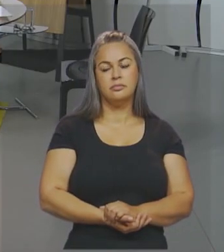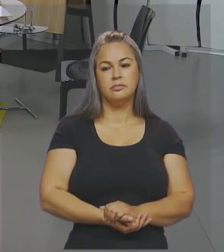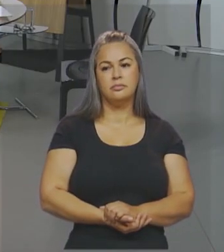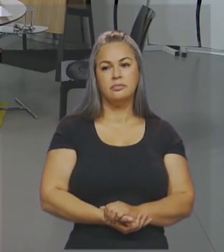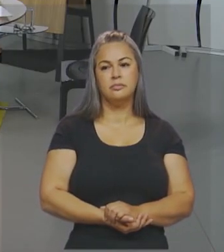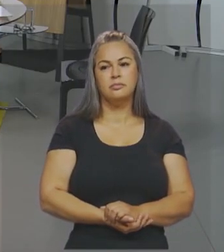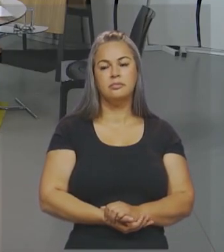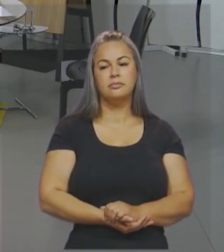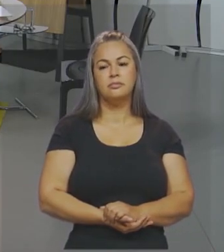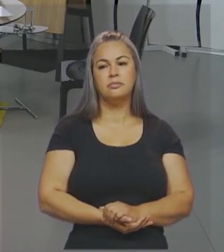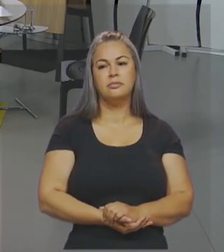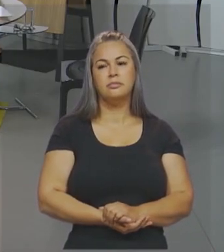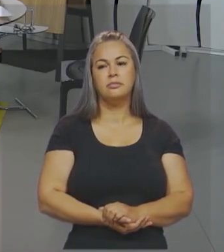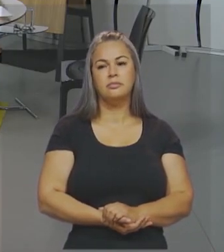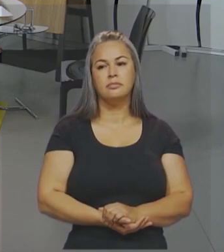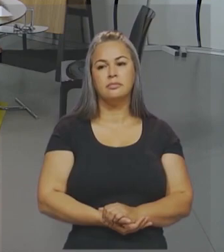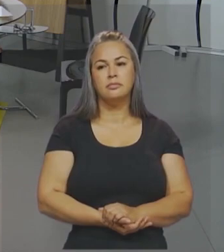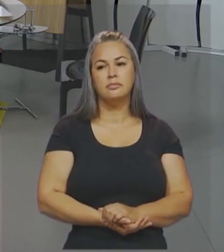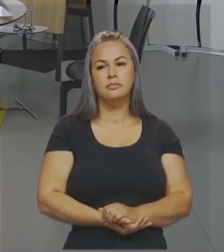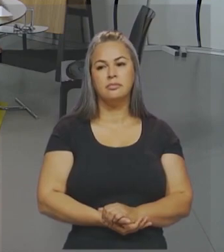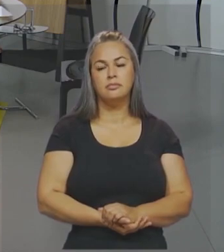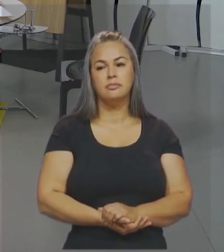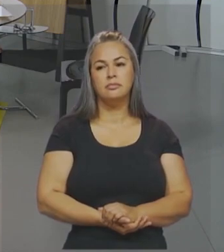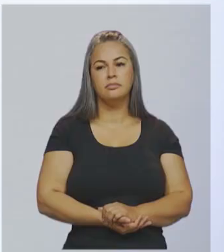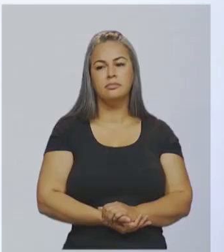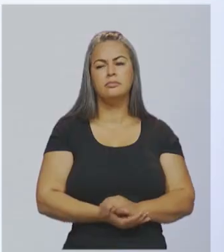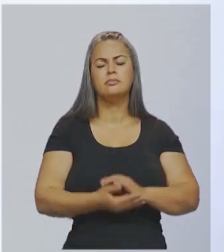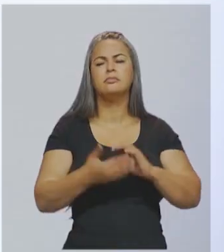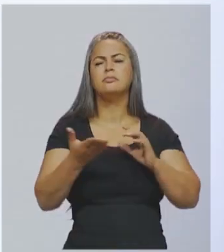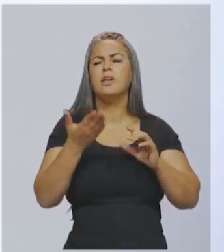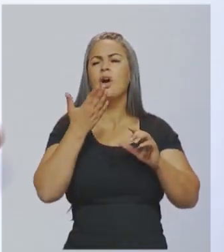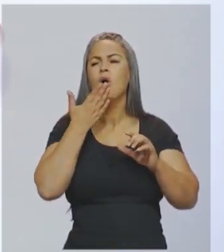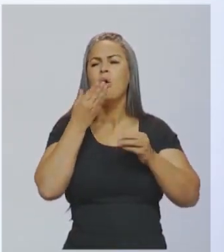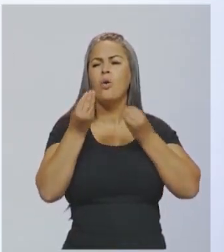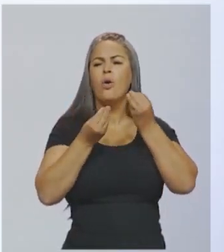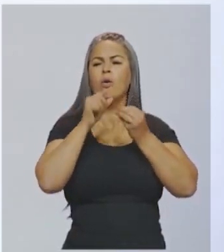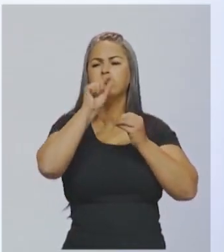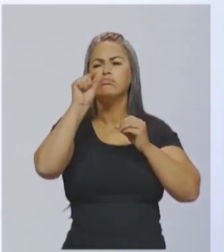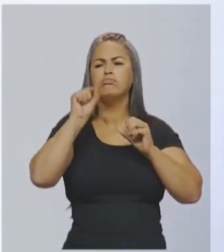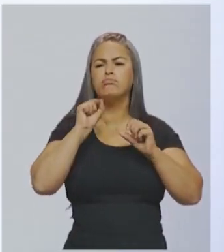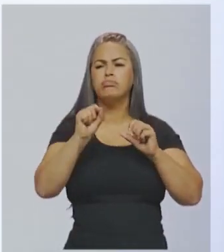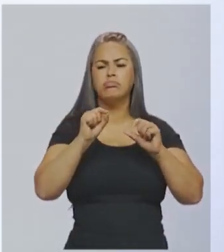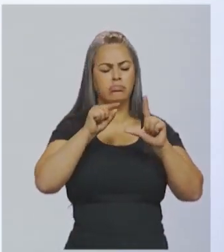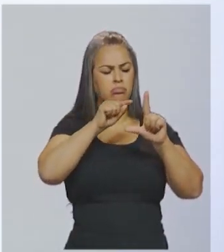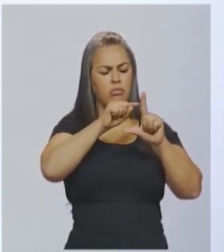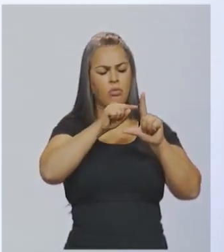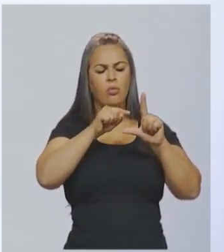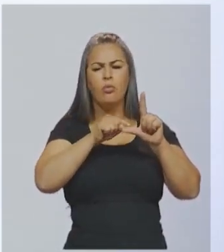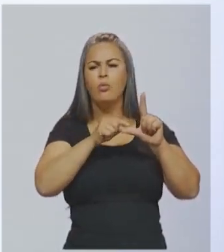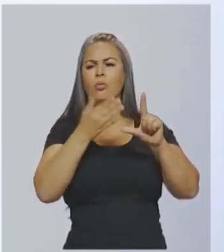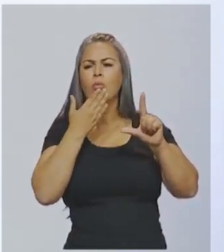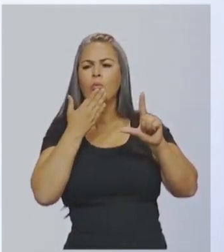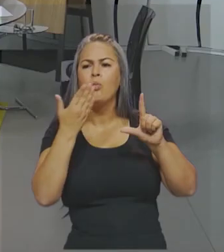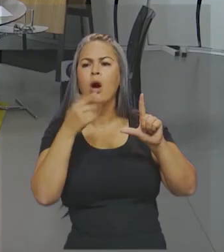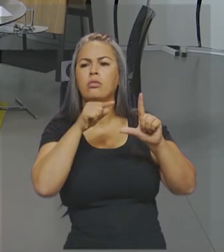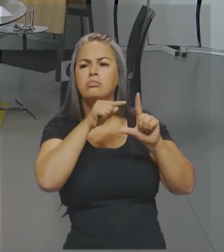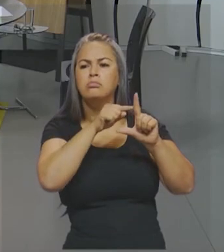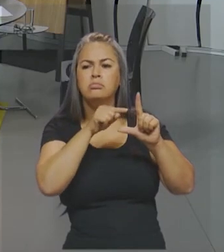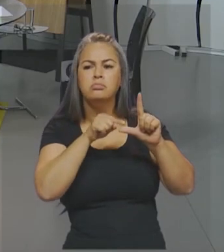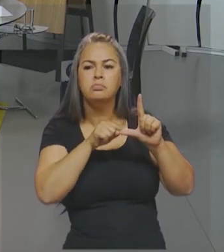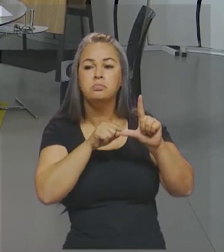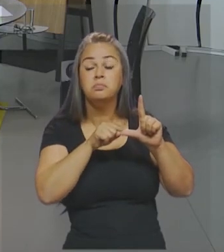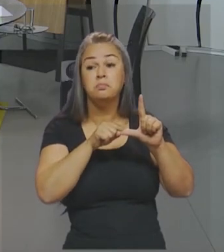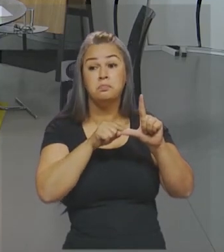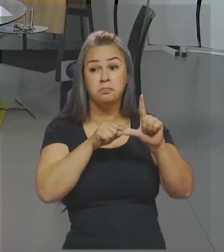Que ângulo que é essa abertura aqui? A pergunta é, qual o ângulo dessa abertura?